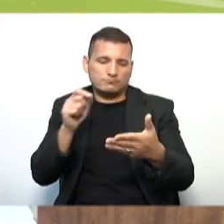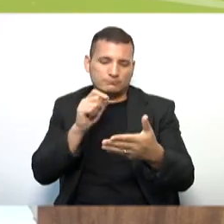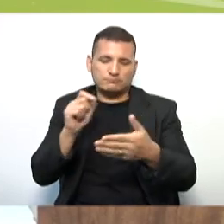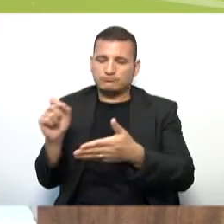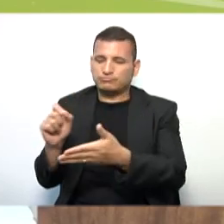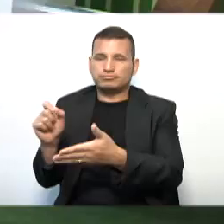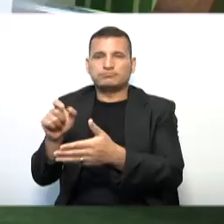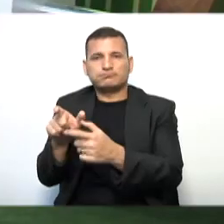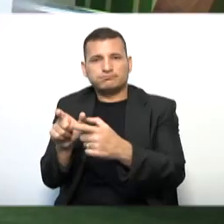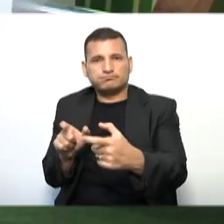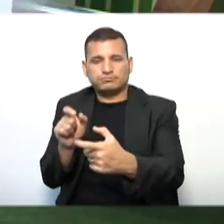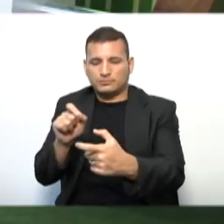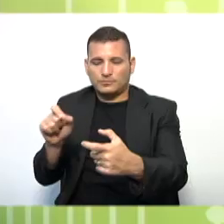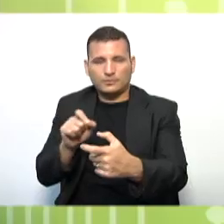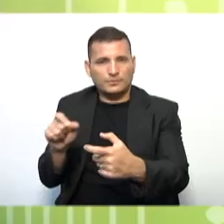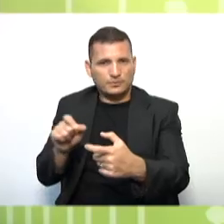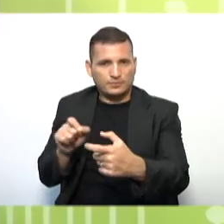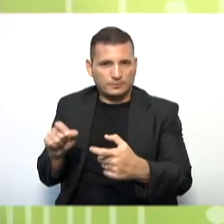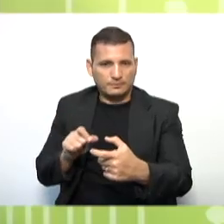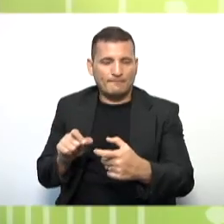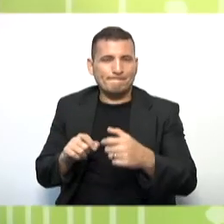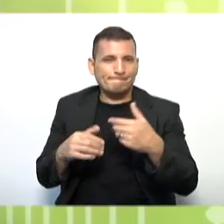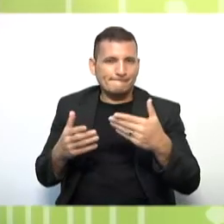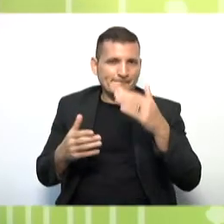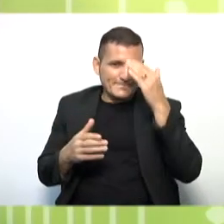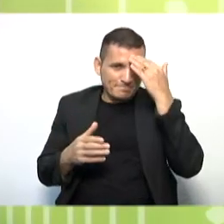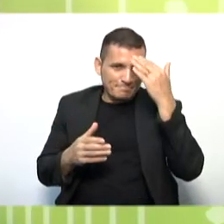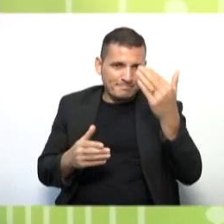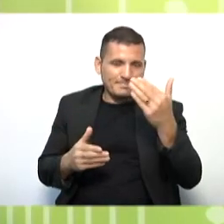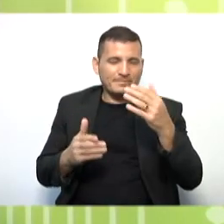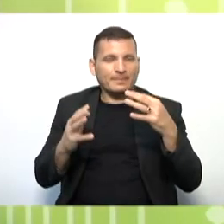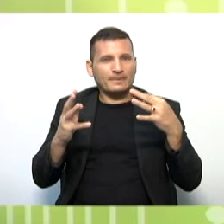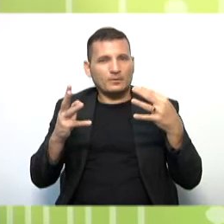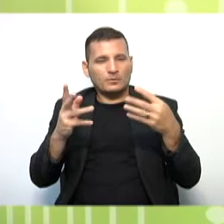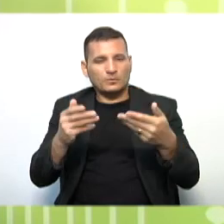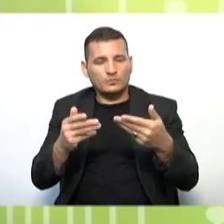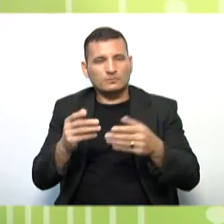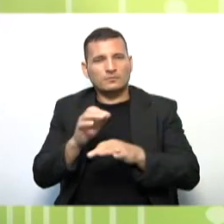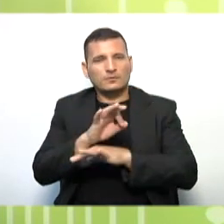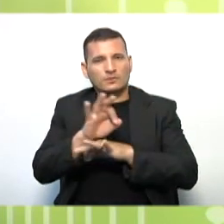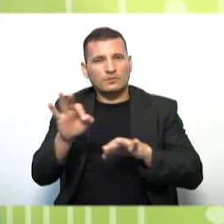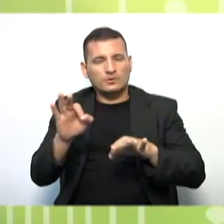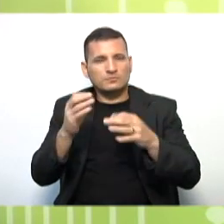gabarito final, né? Isso, exato. Então, muito obrigado a todos vocês,